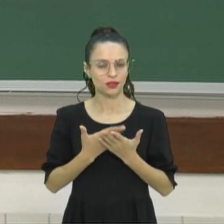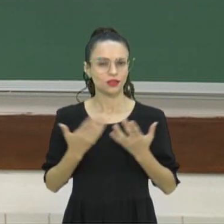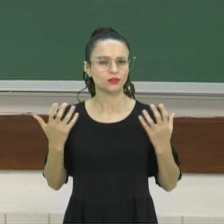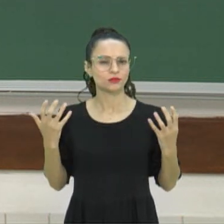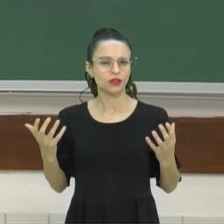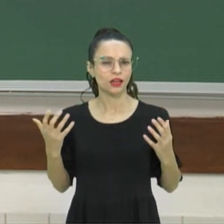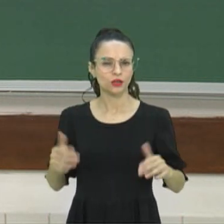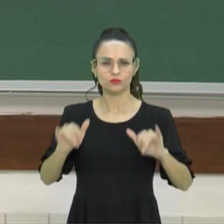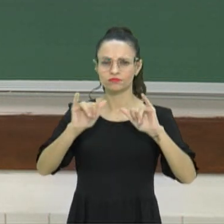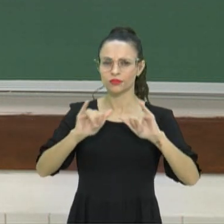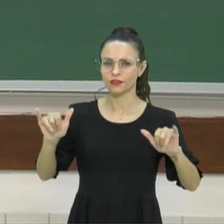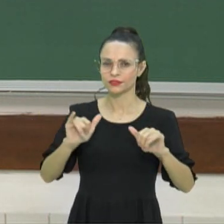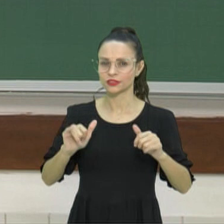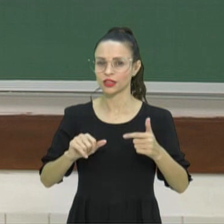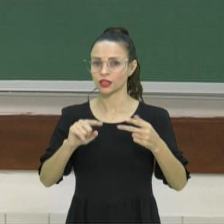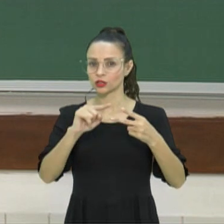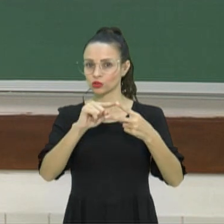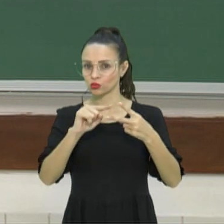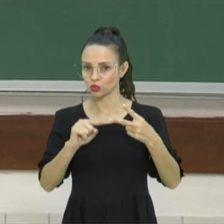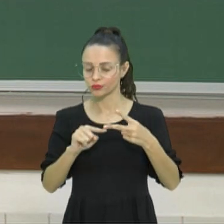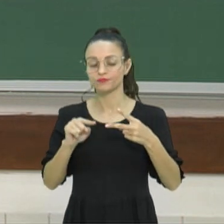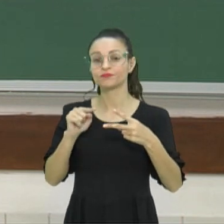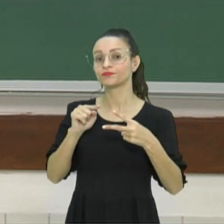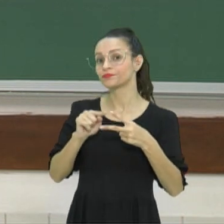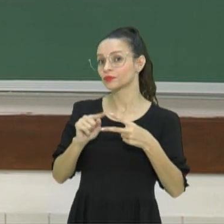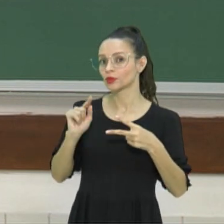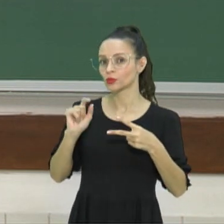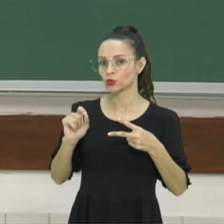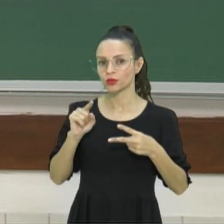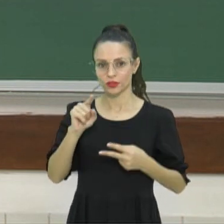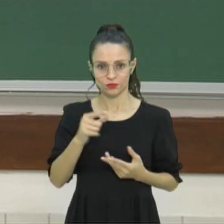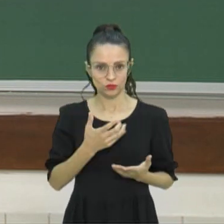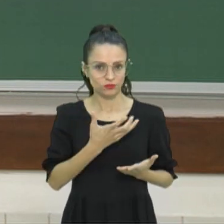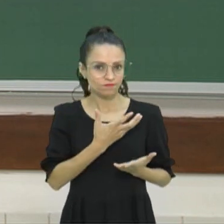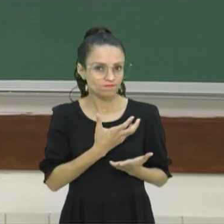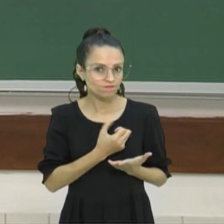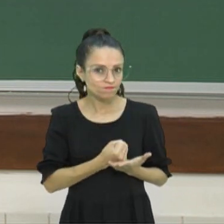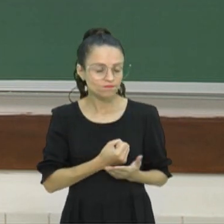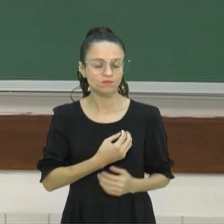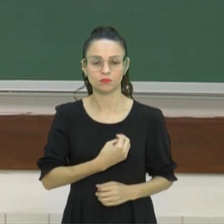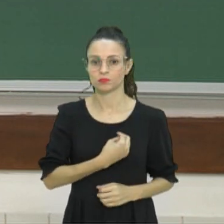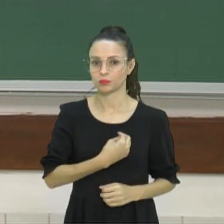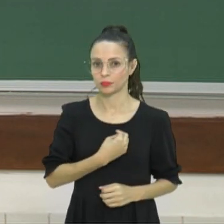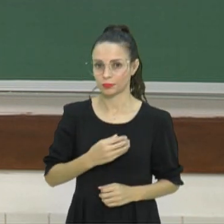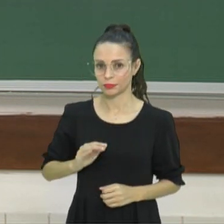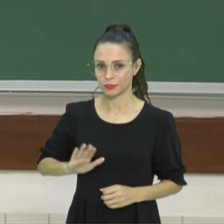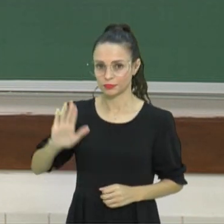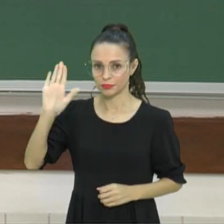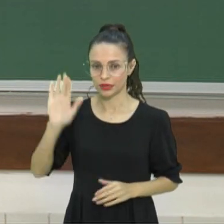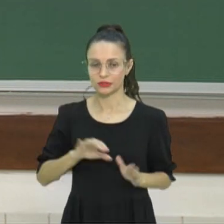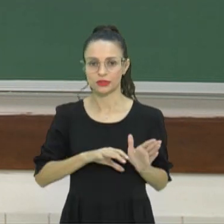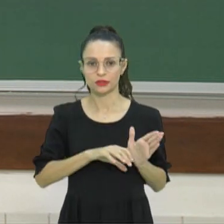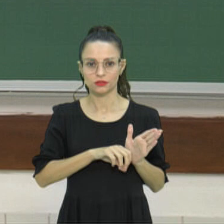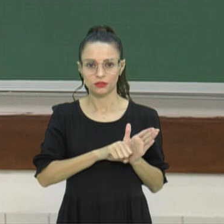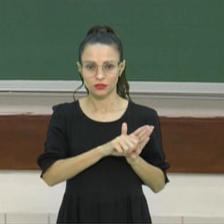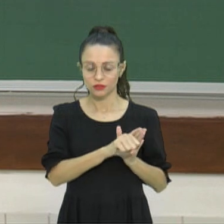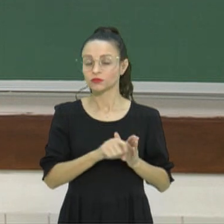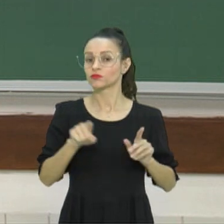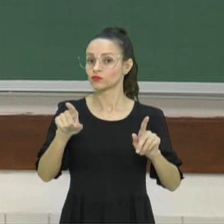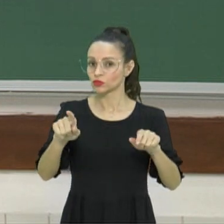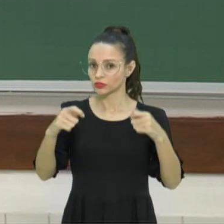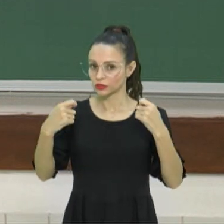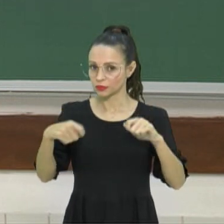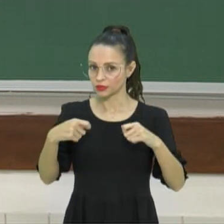passar para vocês dois recados. O primeiro, para validar a sua presença no Classroom, é necessário